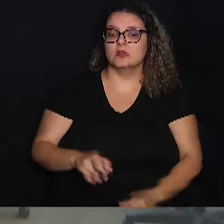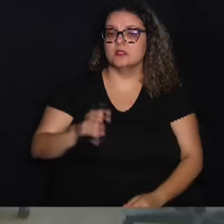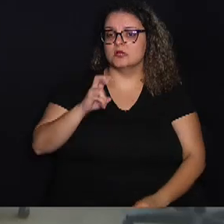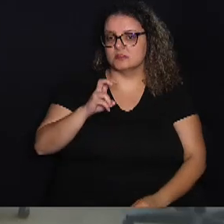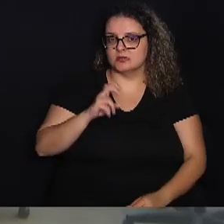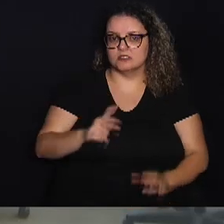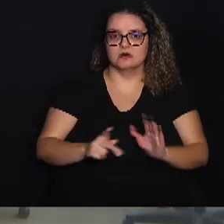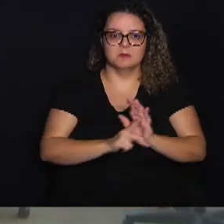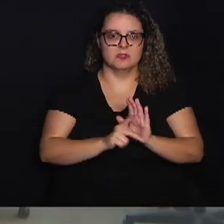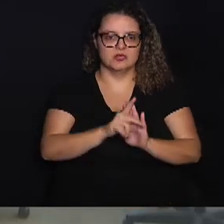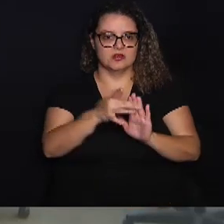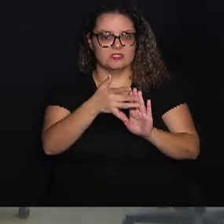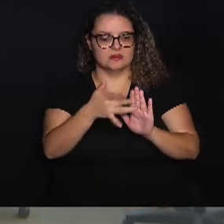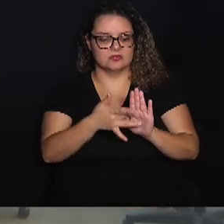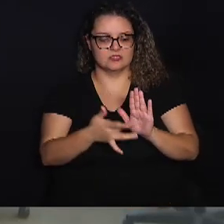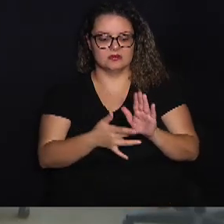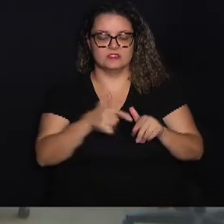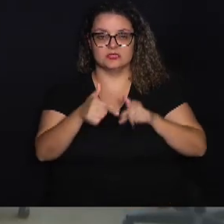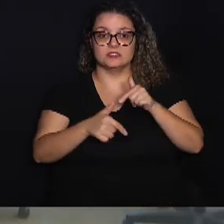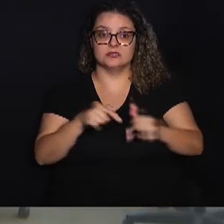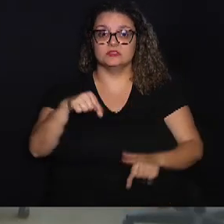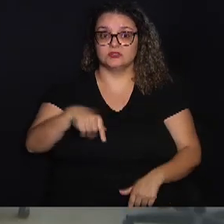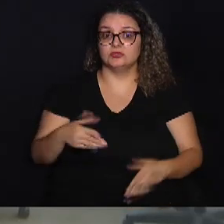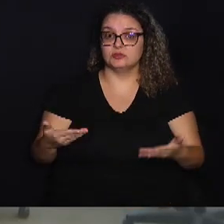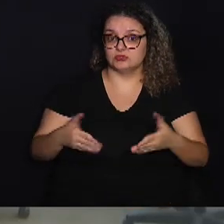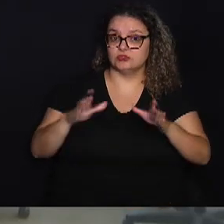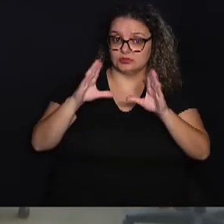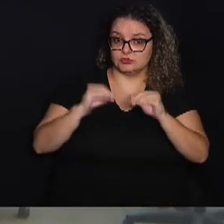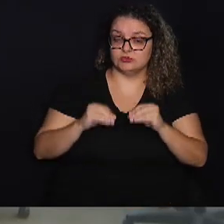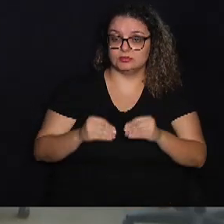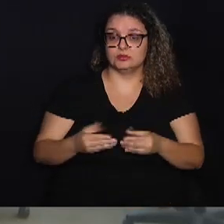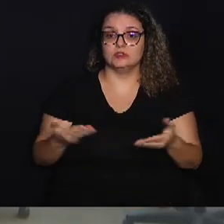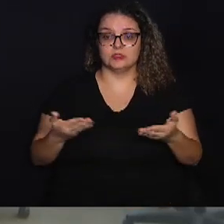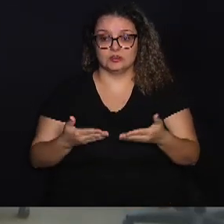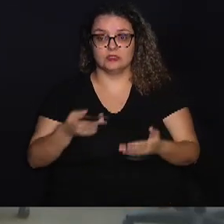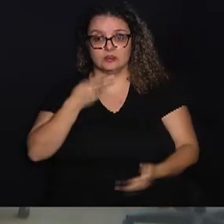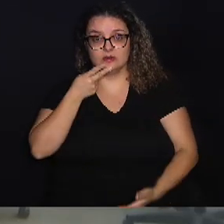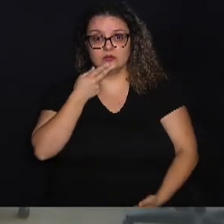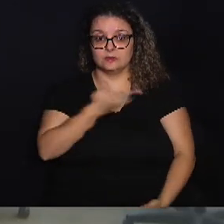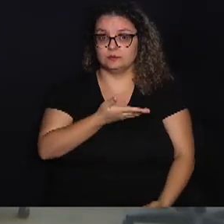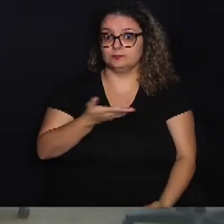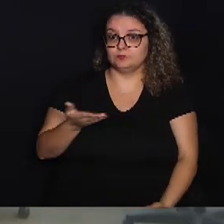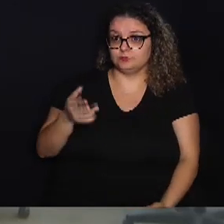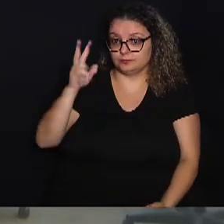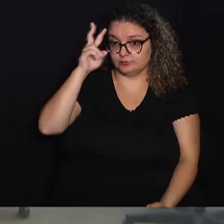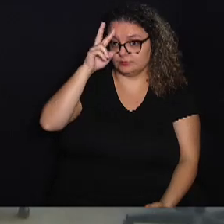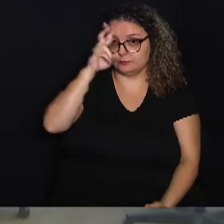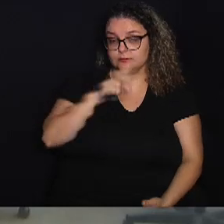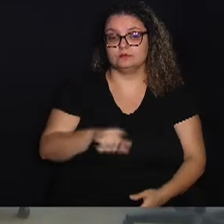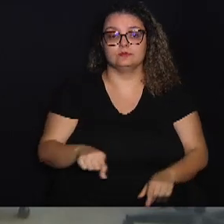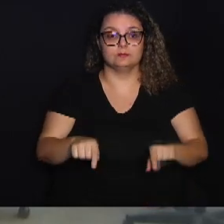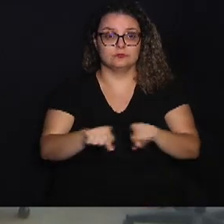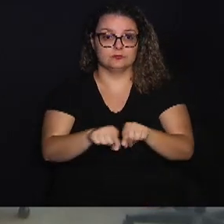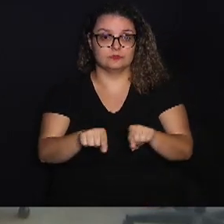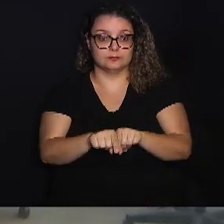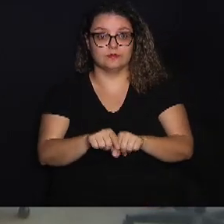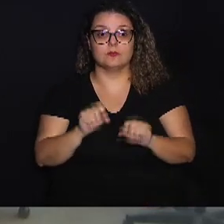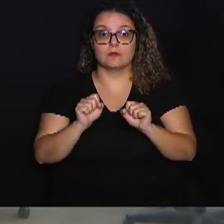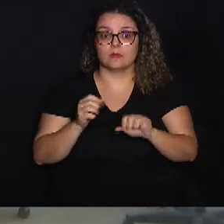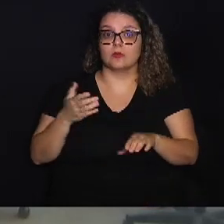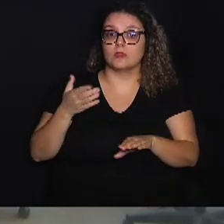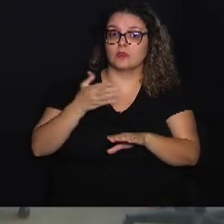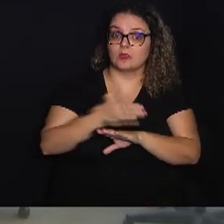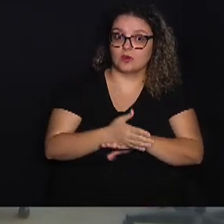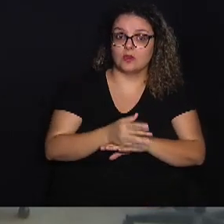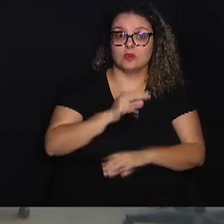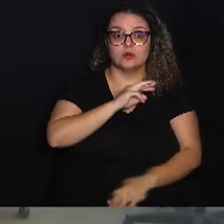projetos que estão na pauta dos trabalhos desta noite e agora vou repassar eles para vocês lembrando também que vocês podem acessarem tá